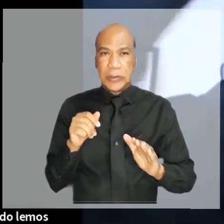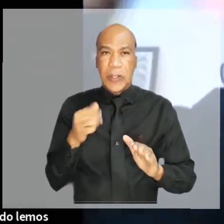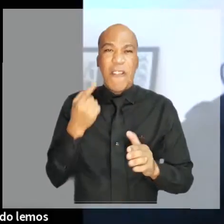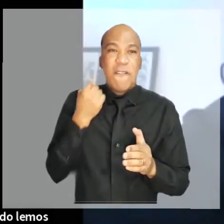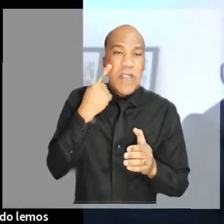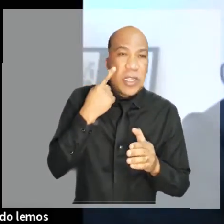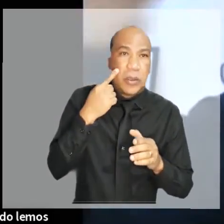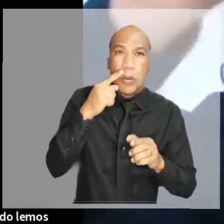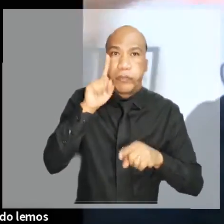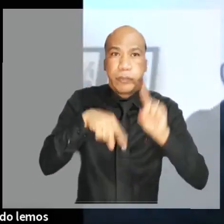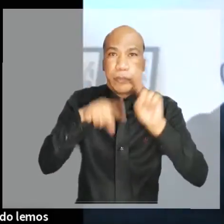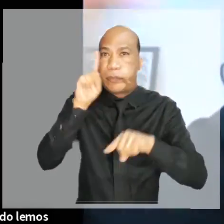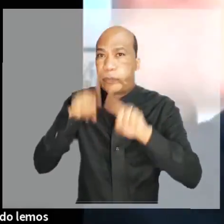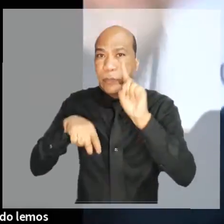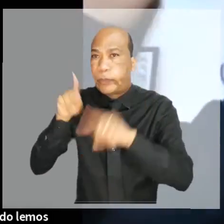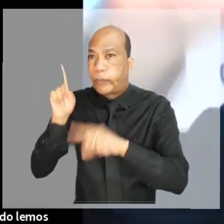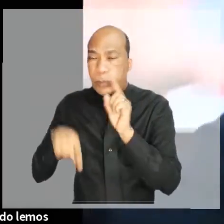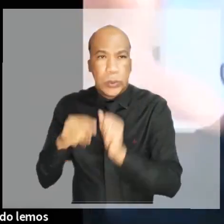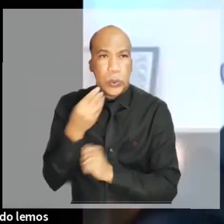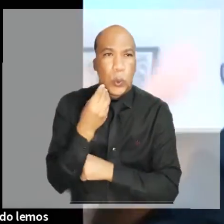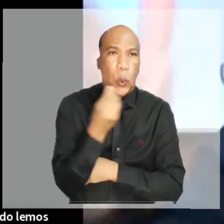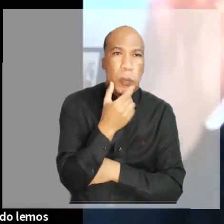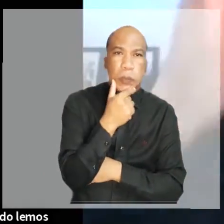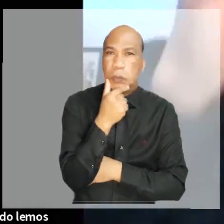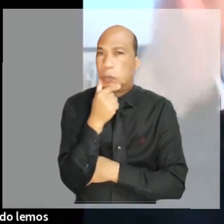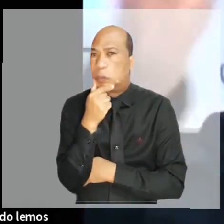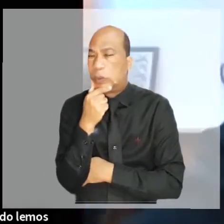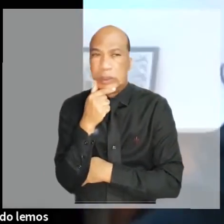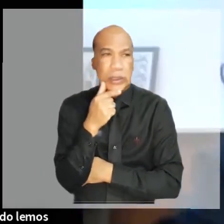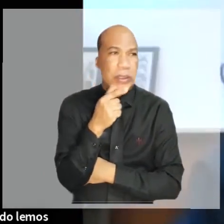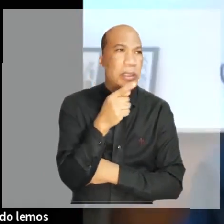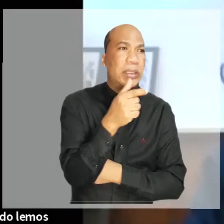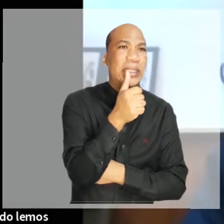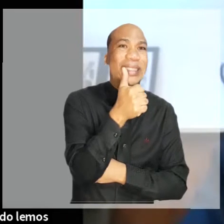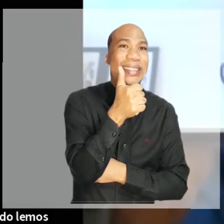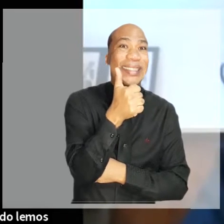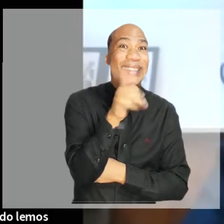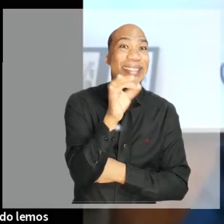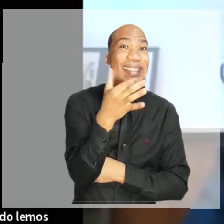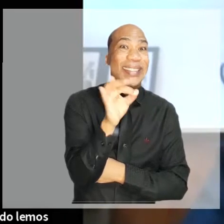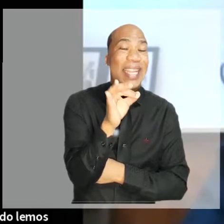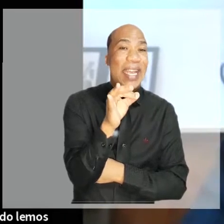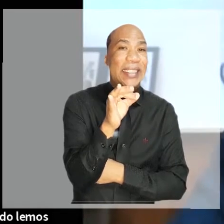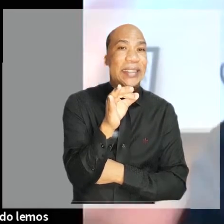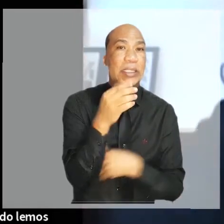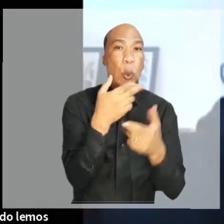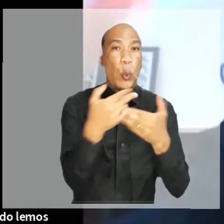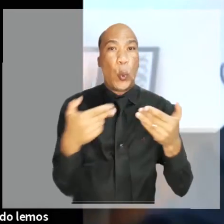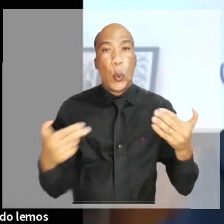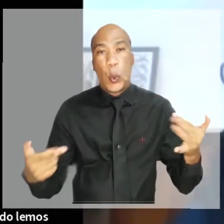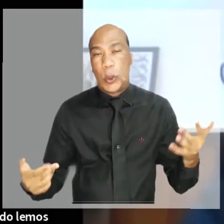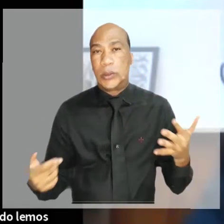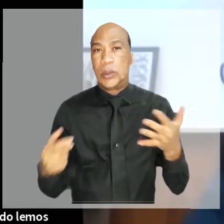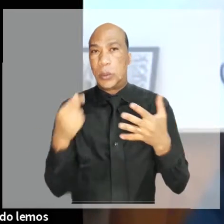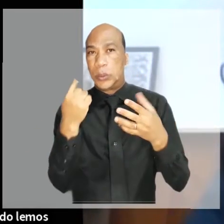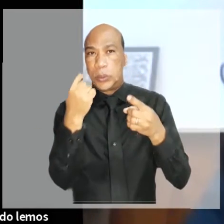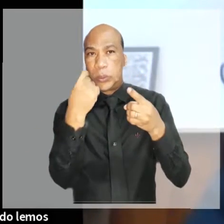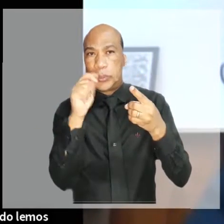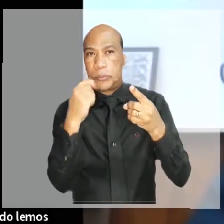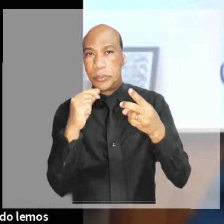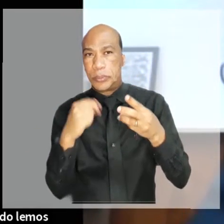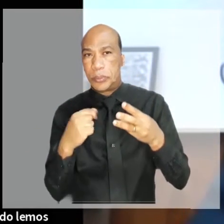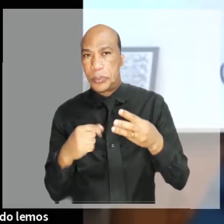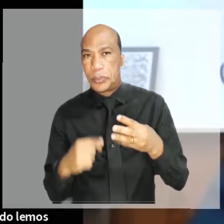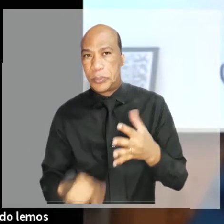30 variáveis em várias áreas diferentes, 10 áreas, eles metrificam aquilo e estabelecem lá o